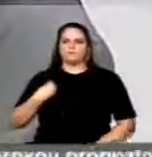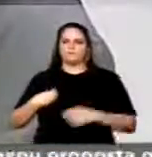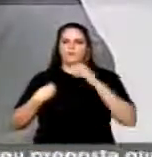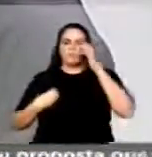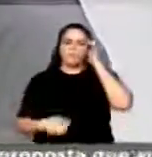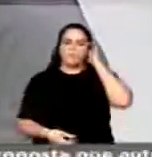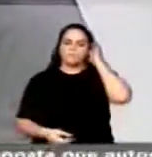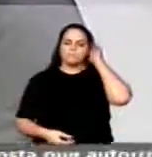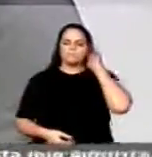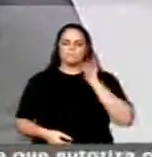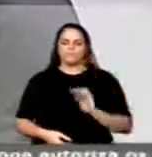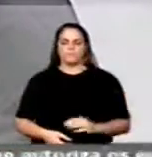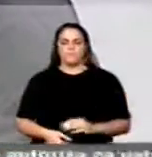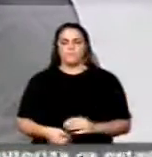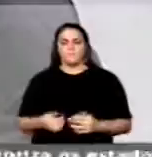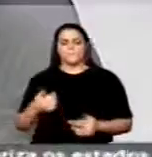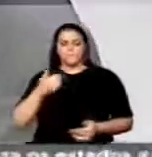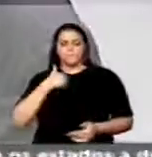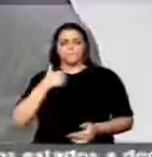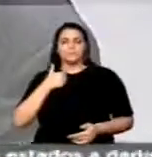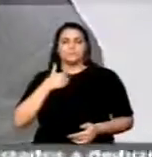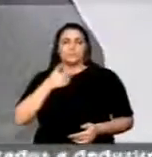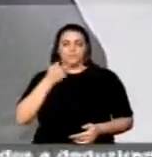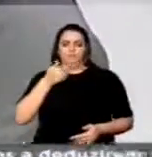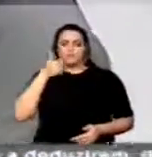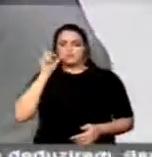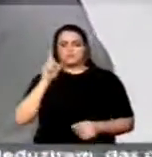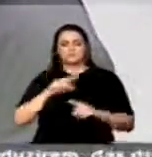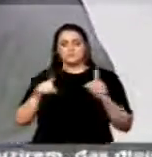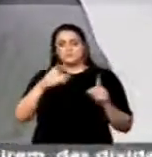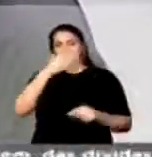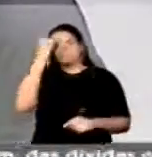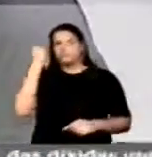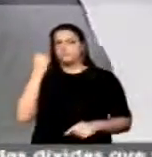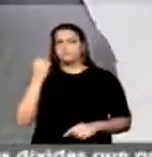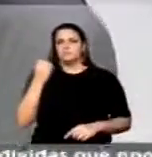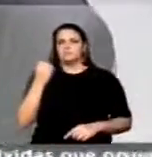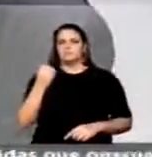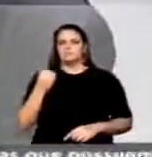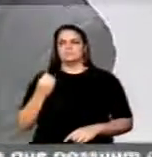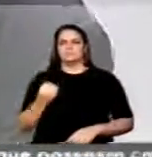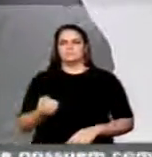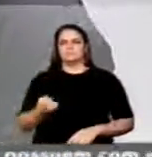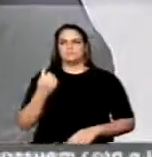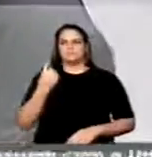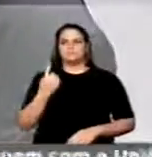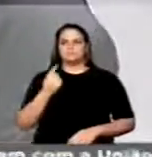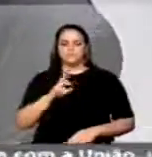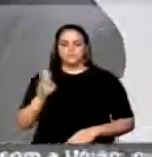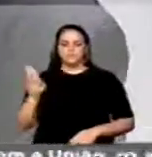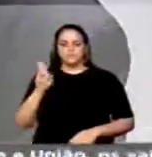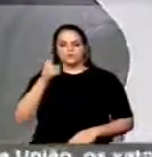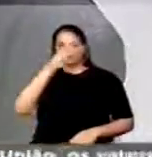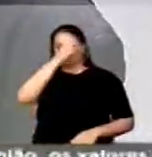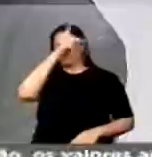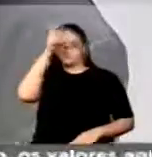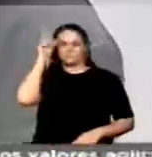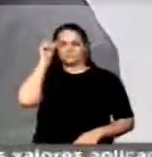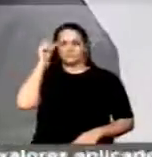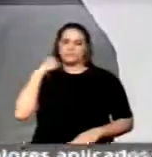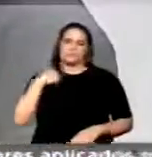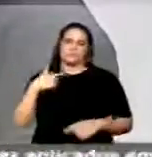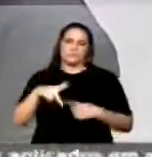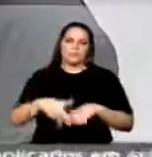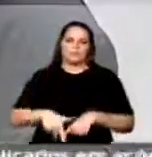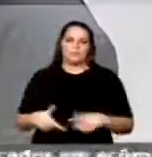acabei deixando de lado um dos prefeitos que governou a cidade, Valdeci Mucilo, por isso estou fazendo essa correção nesse momento. Lembrando que